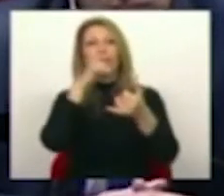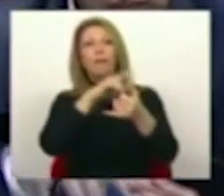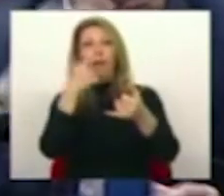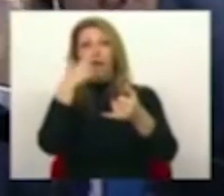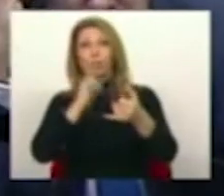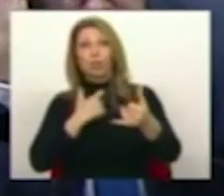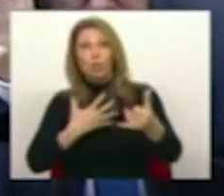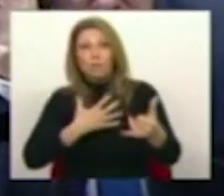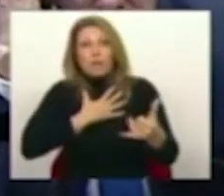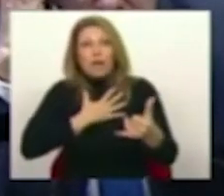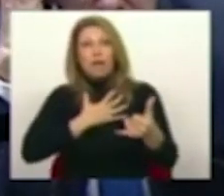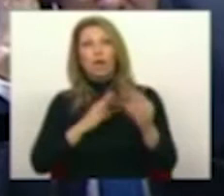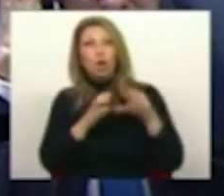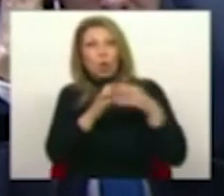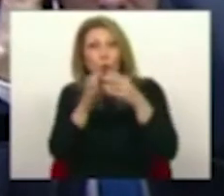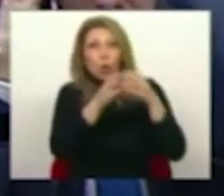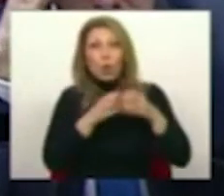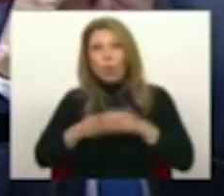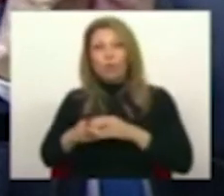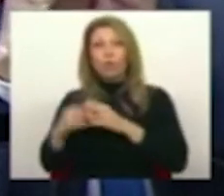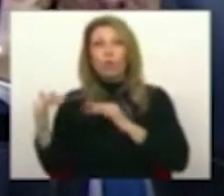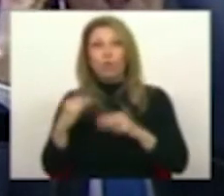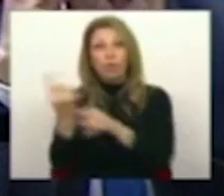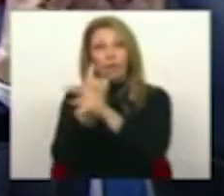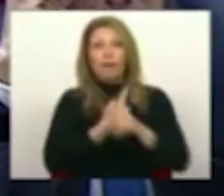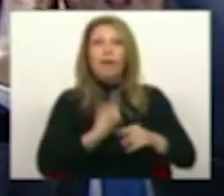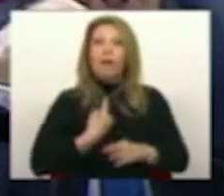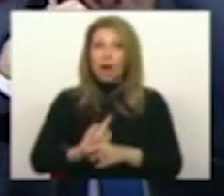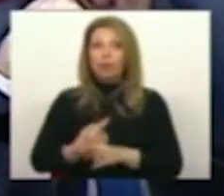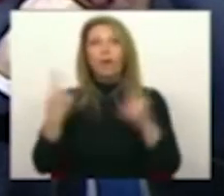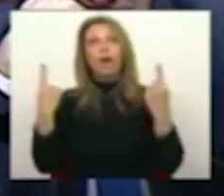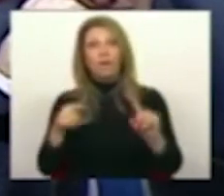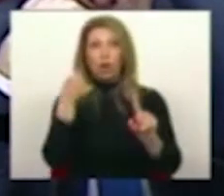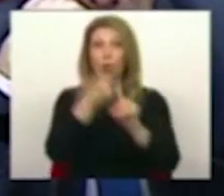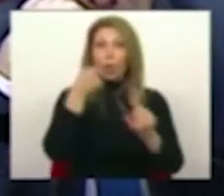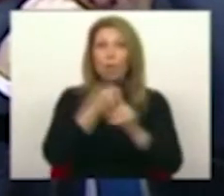para, nas diferentes modalidades, para haver um combate ativo